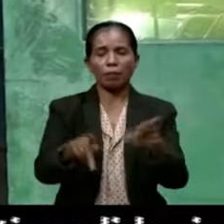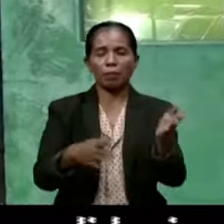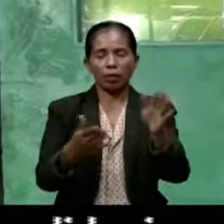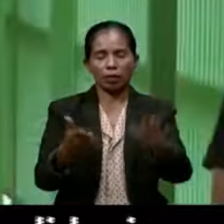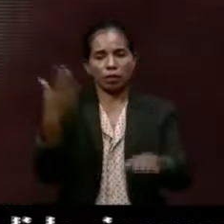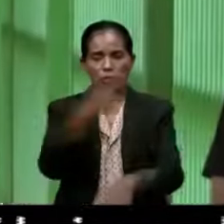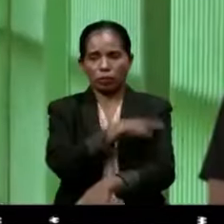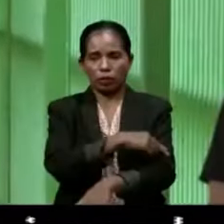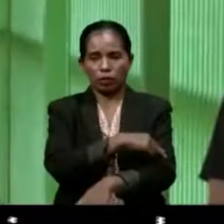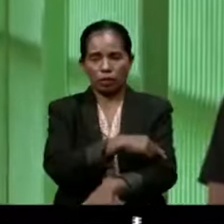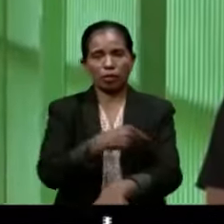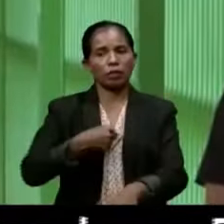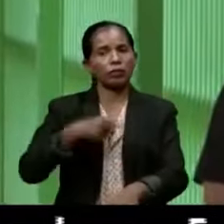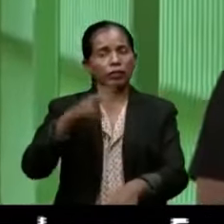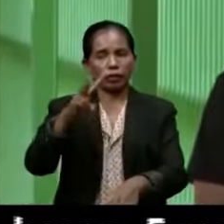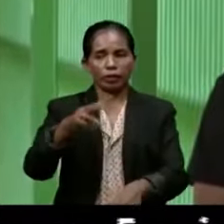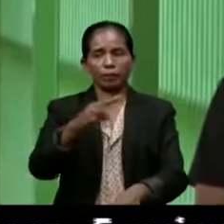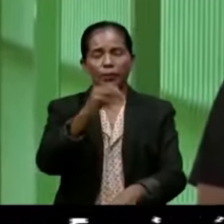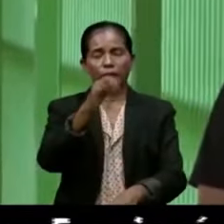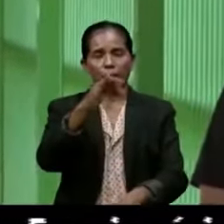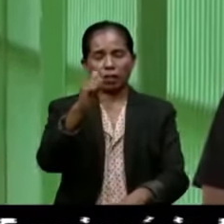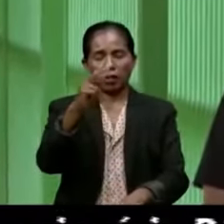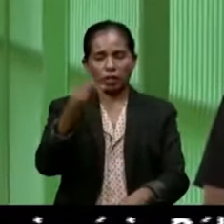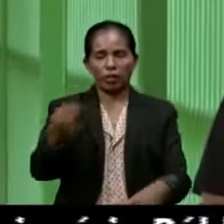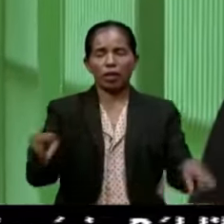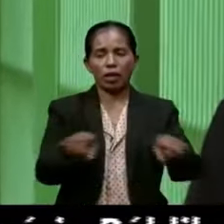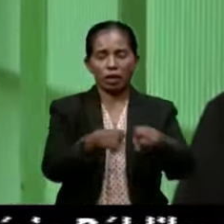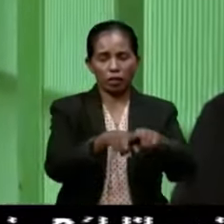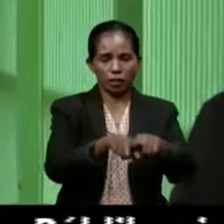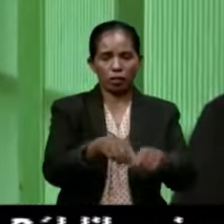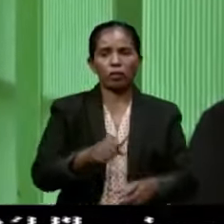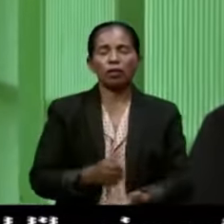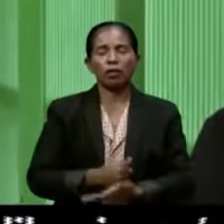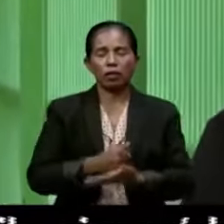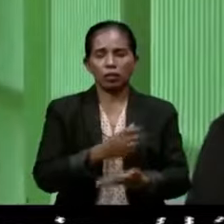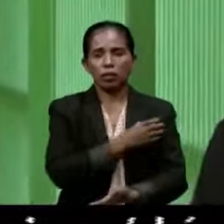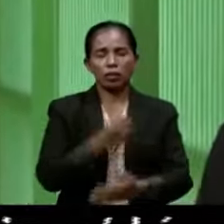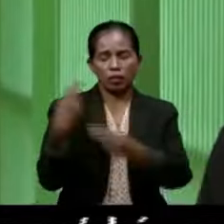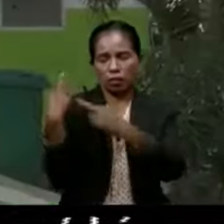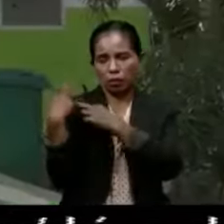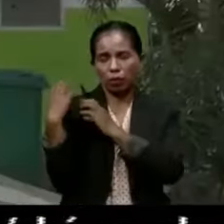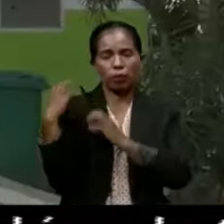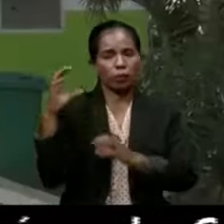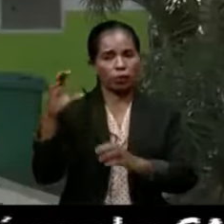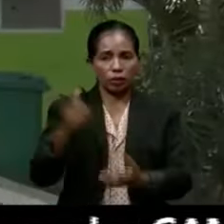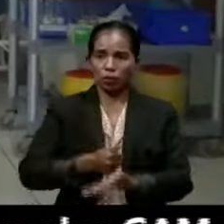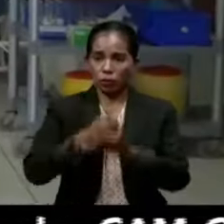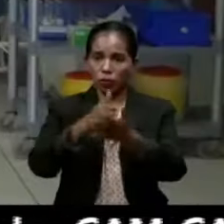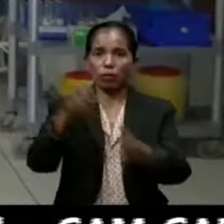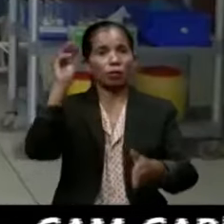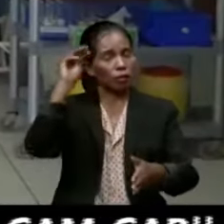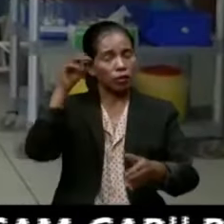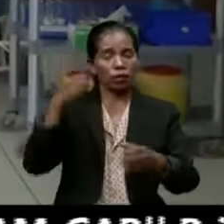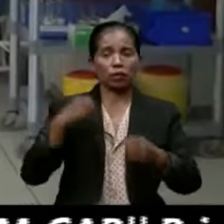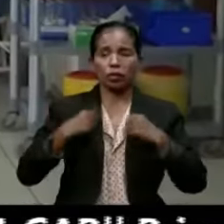Valadares. Mariano Assanami Ateten, Hanesan Coordenador Assunto Social e a Dever, no competência, a tu acompanha a ministra de Saúde